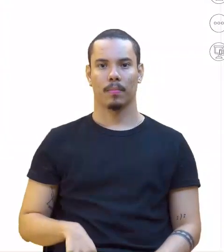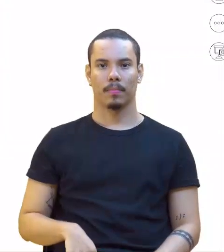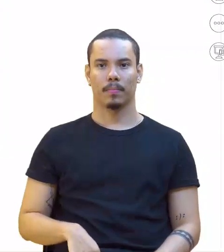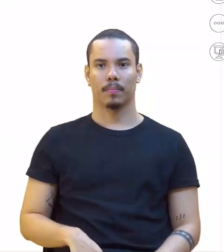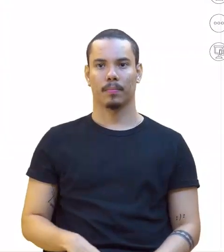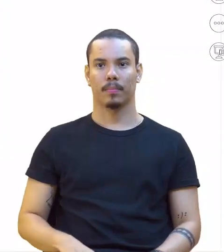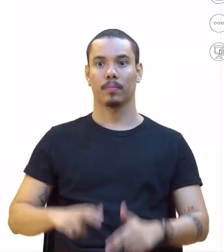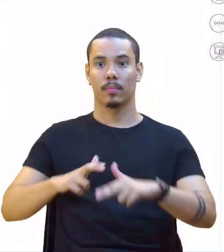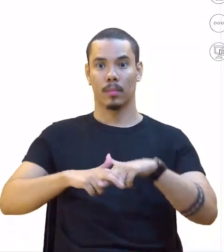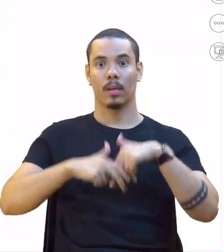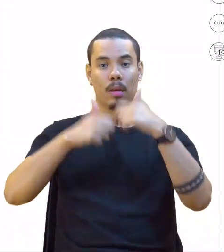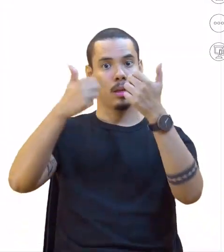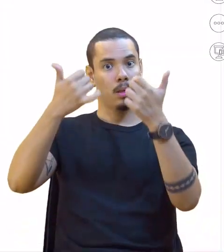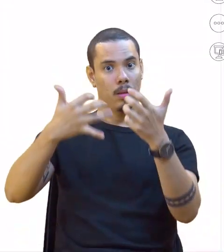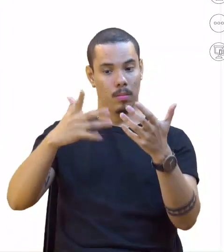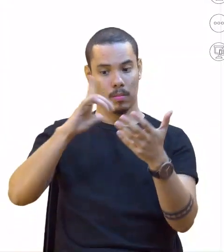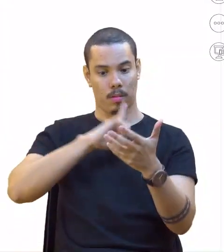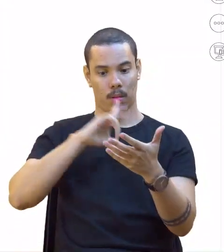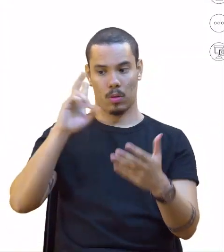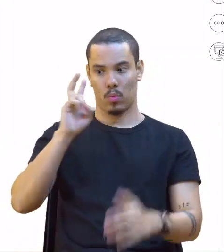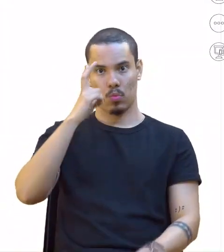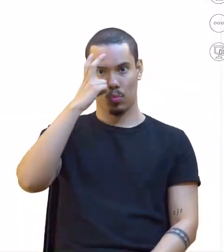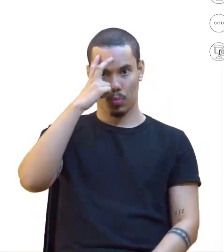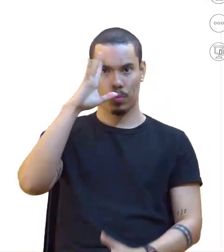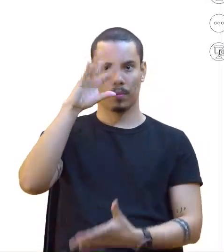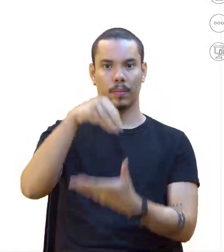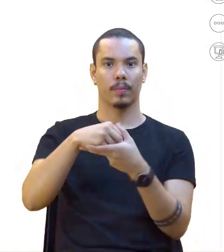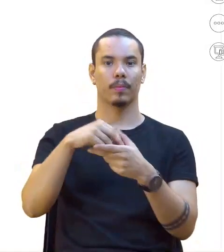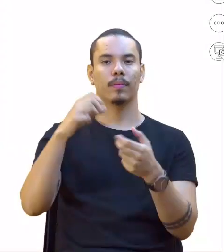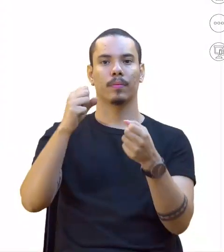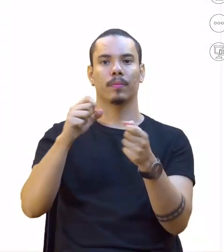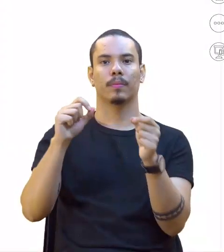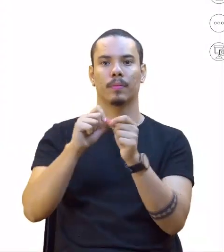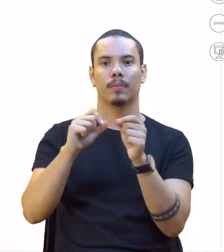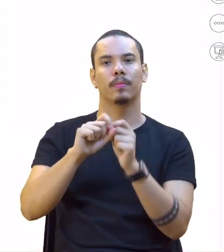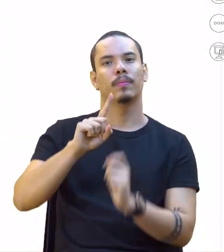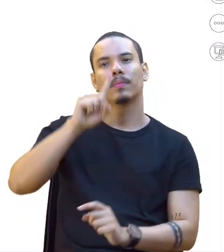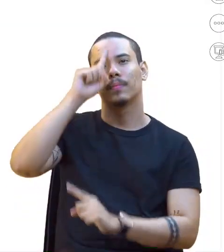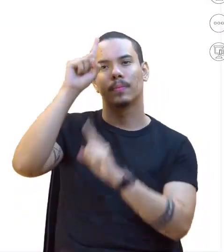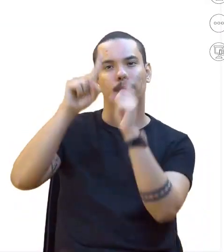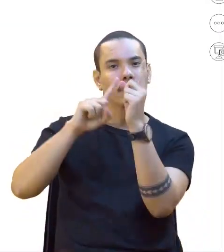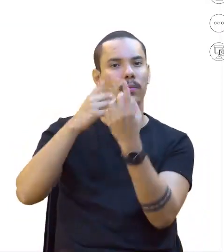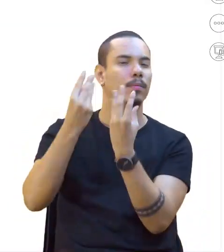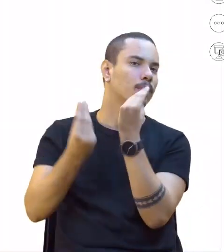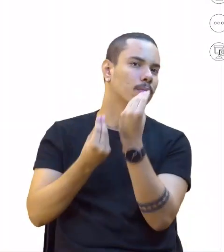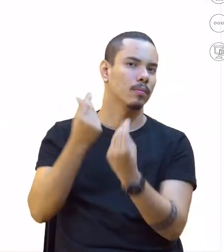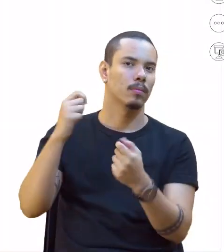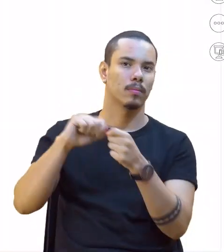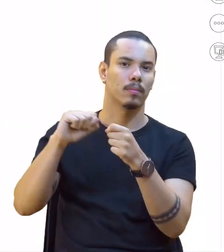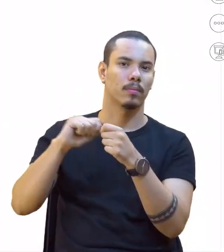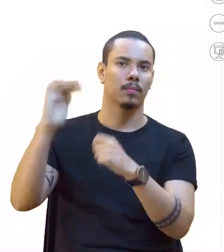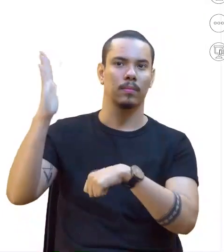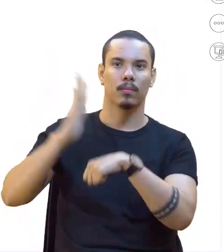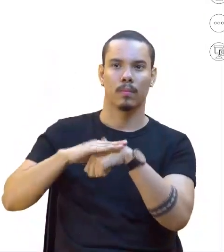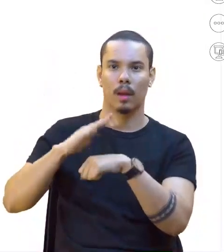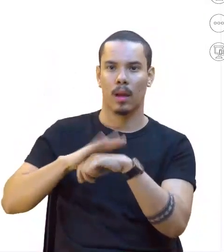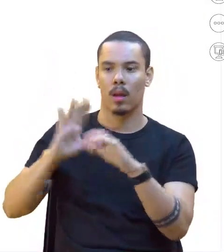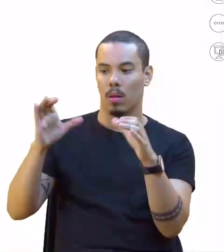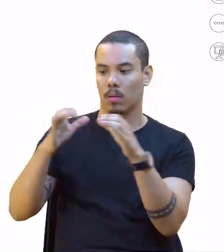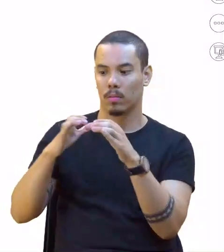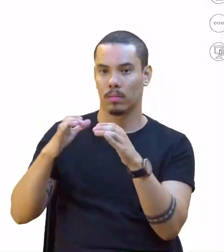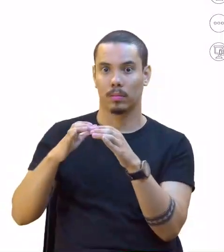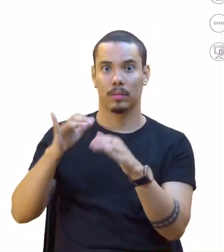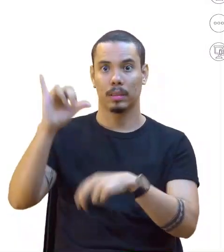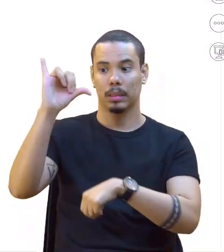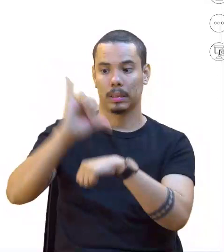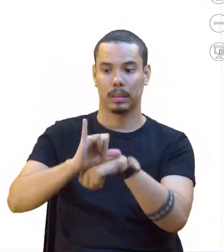tem uma cultura ali, né, que foi fabricada ali nessas grandes metrópoles. Então,